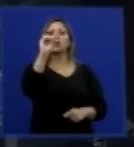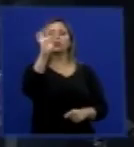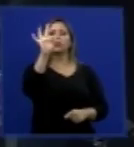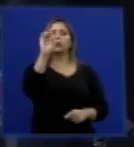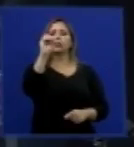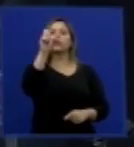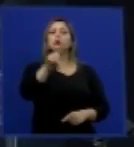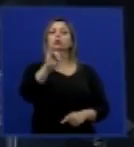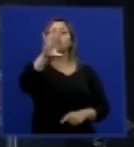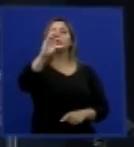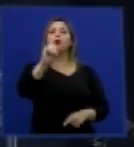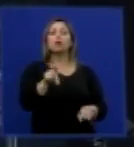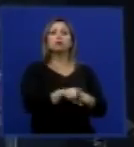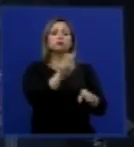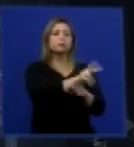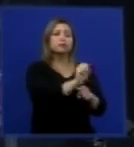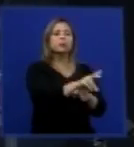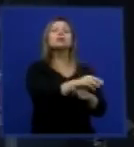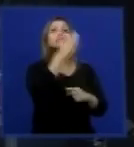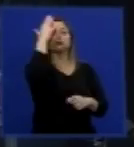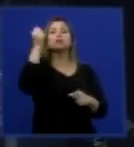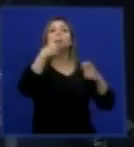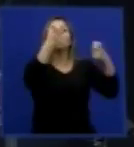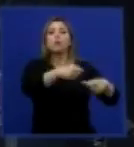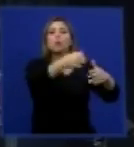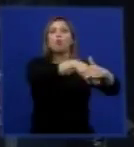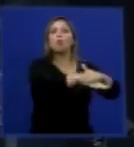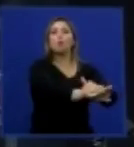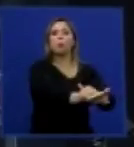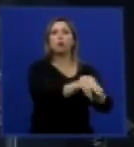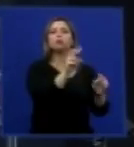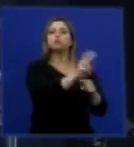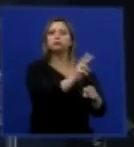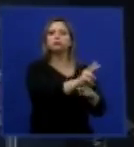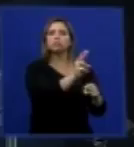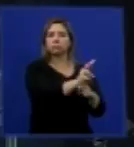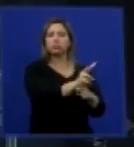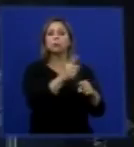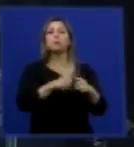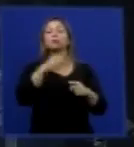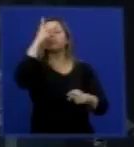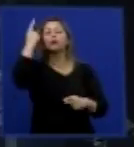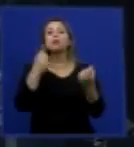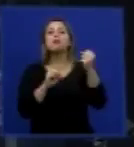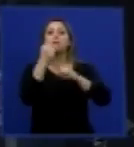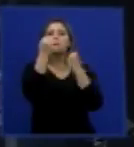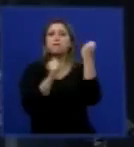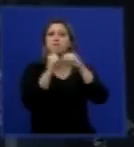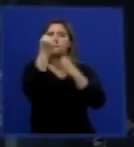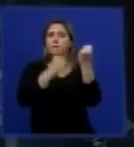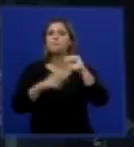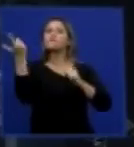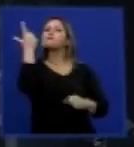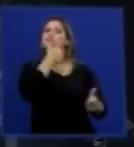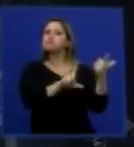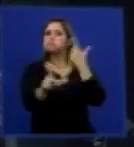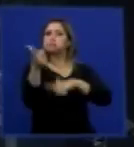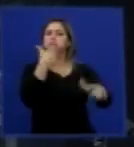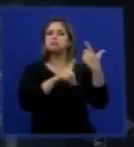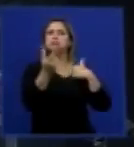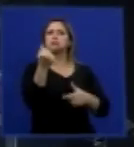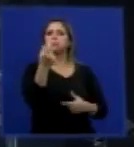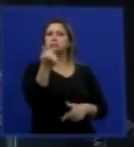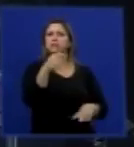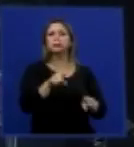o setor que produz estas Embalagens o setor que que tem ganhos financeiros e econômicos